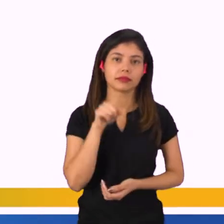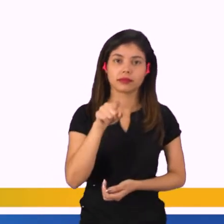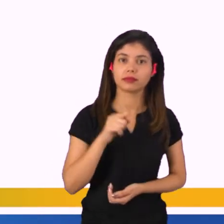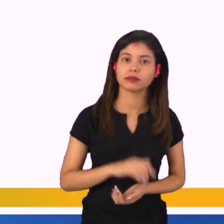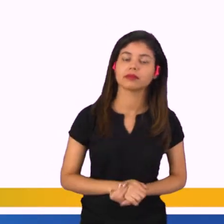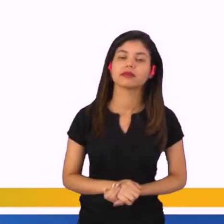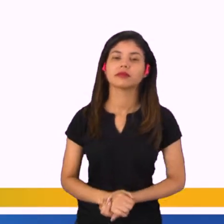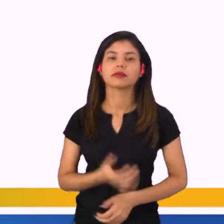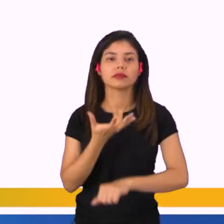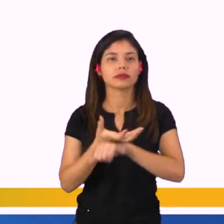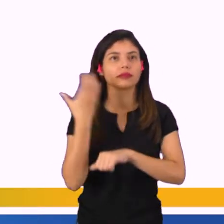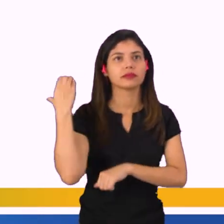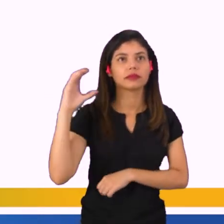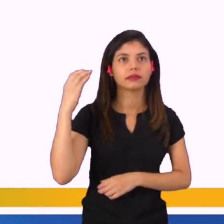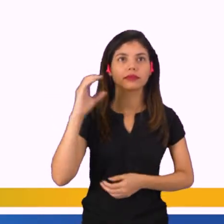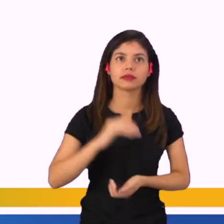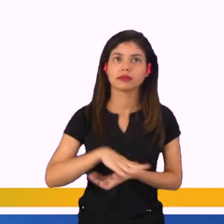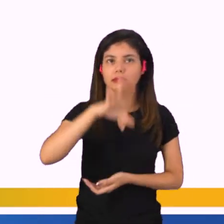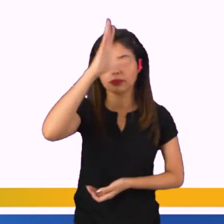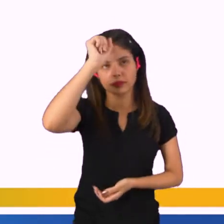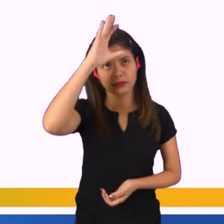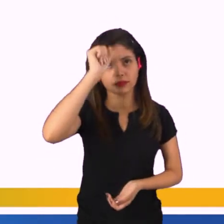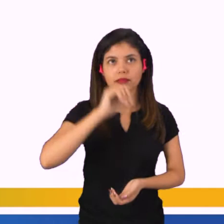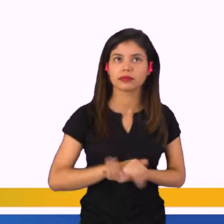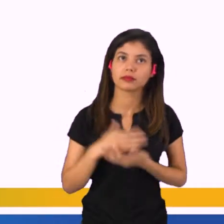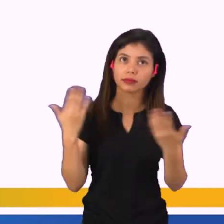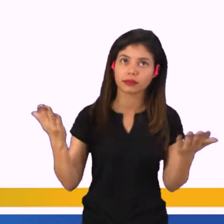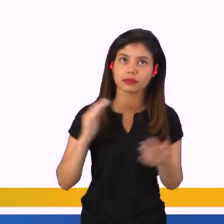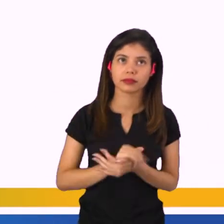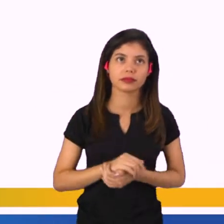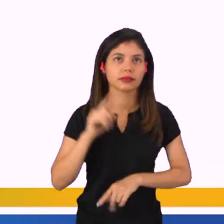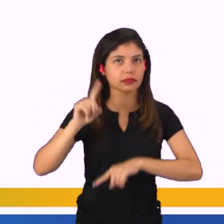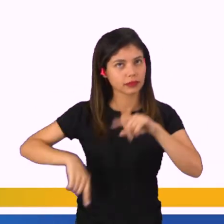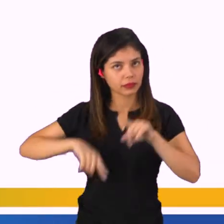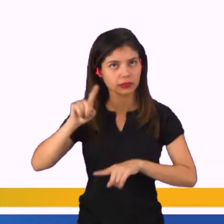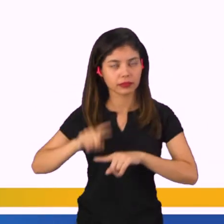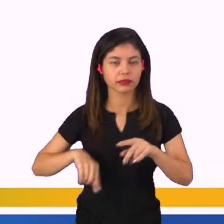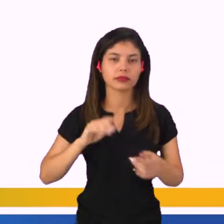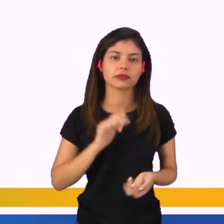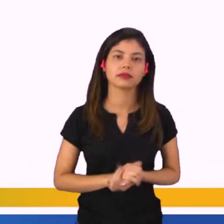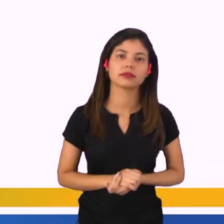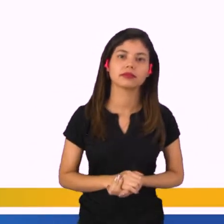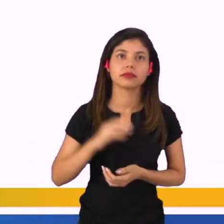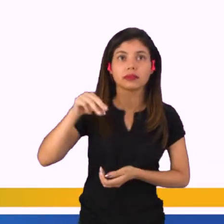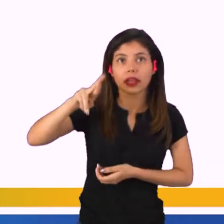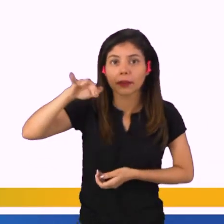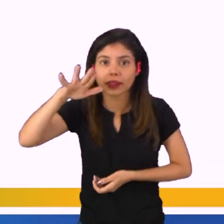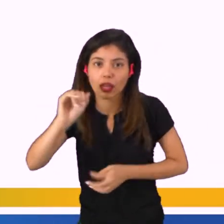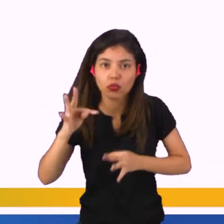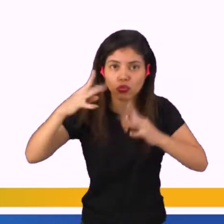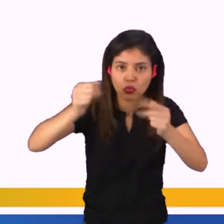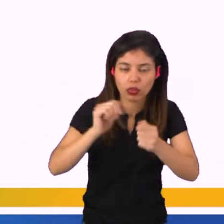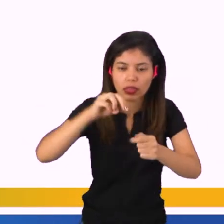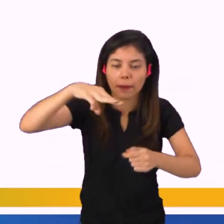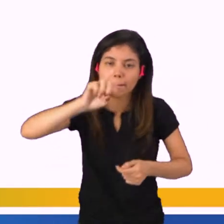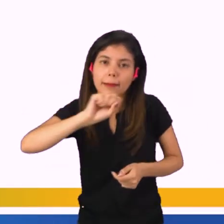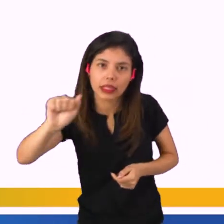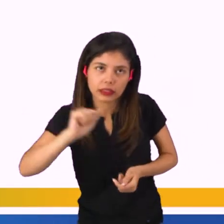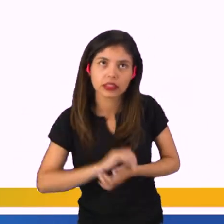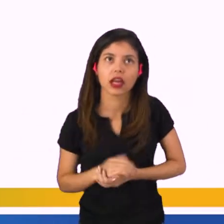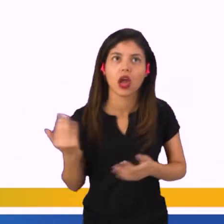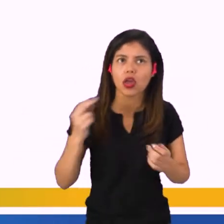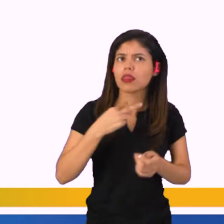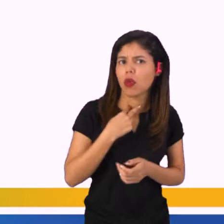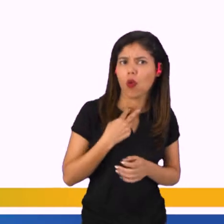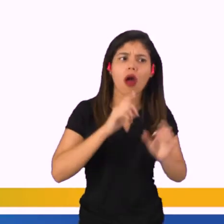vocês estão, na disciplina de ciências, provavelmente você já aprendeu que matéria é tudo que tem massa e